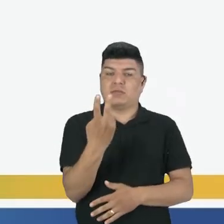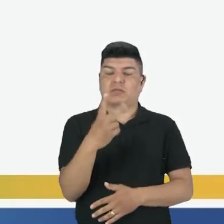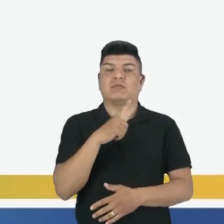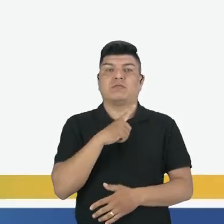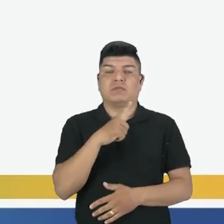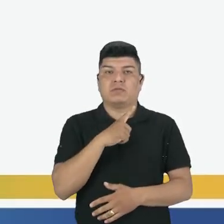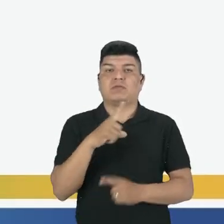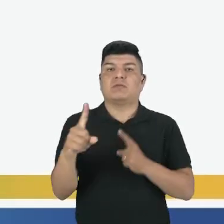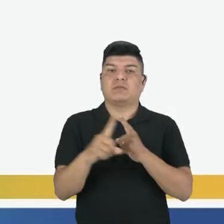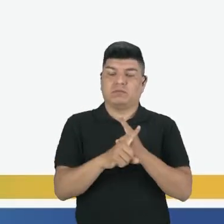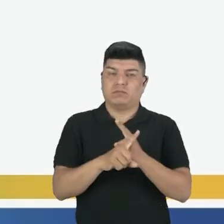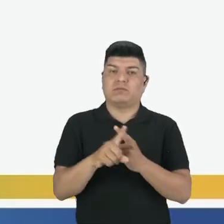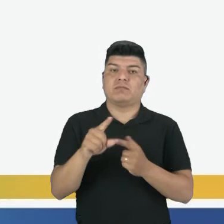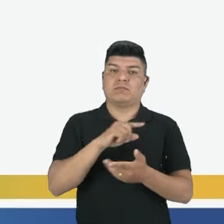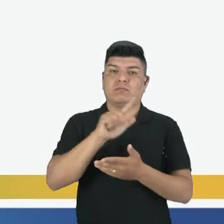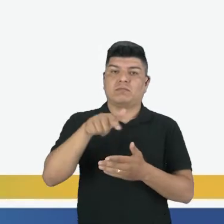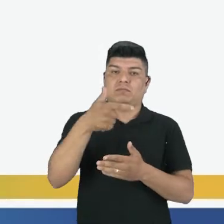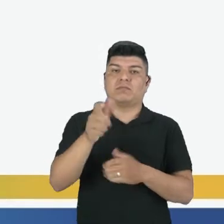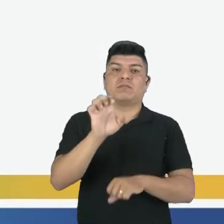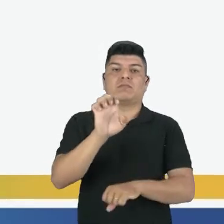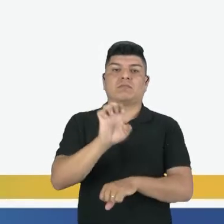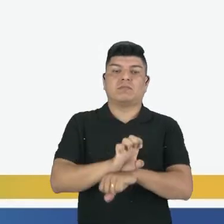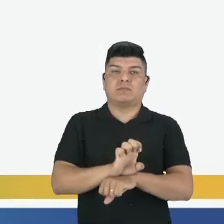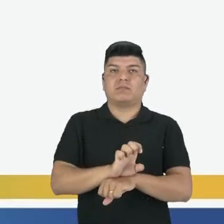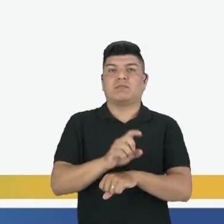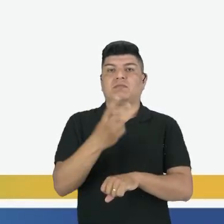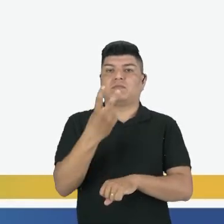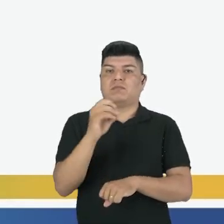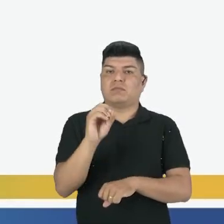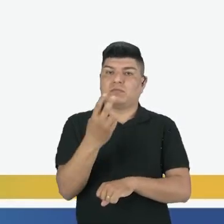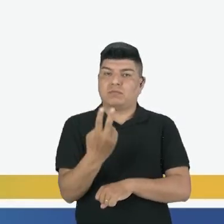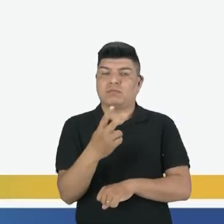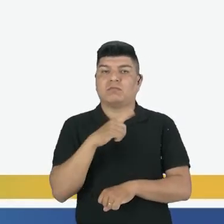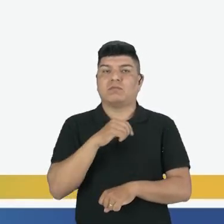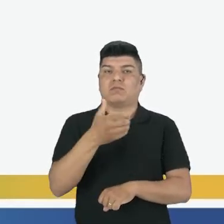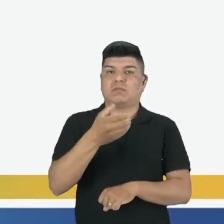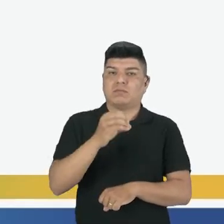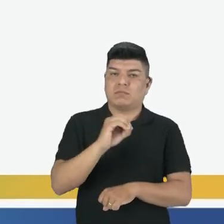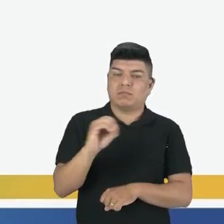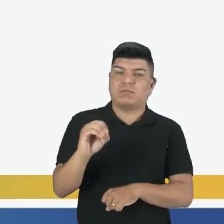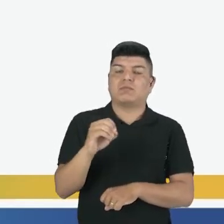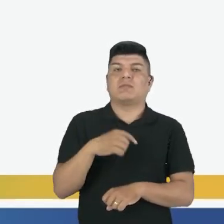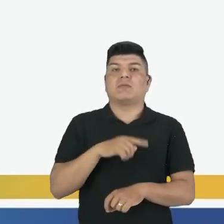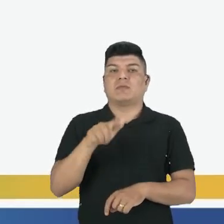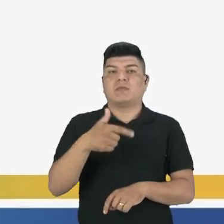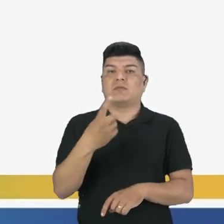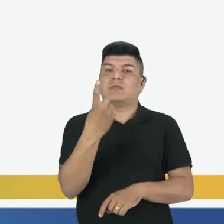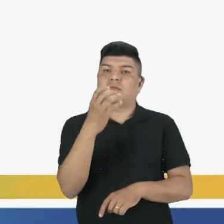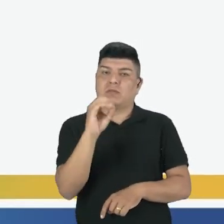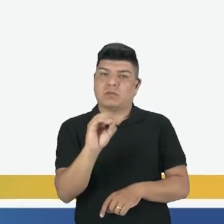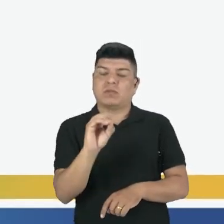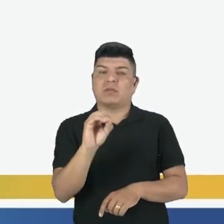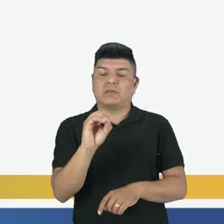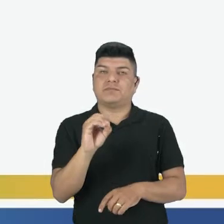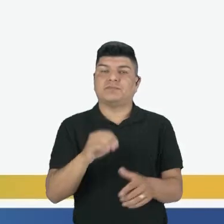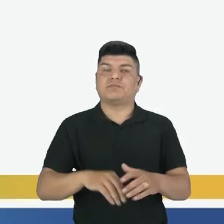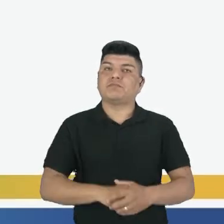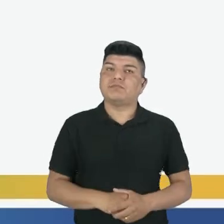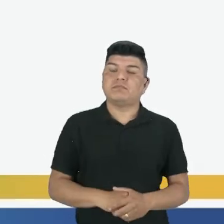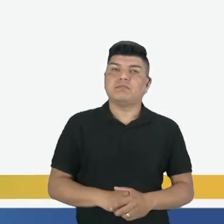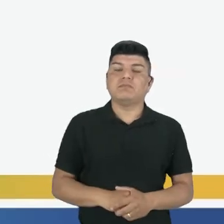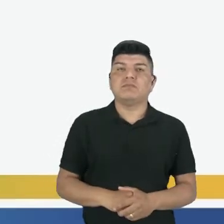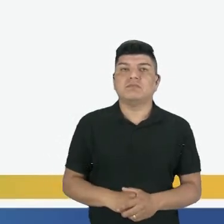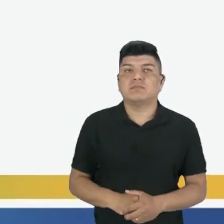consegue localizar em vários outros estados, tem 202, outros tem 100, outros tem 40, outros tem 10, não tem muito, tá